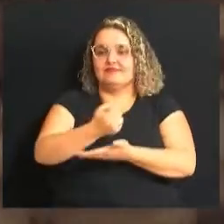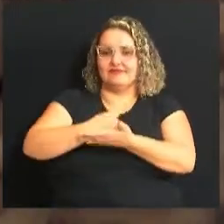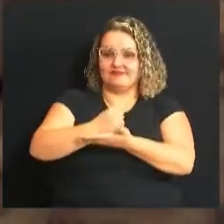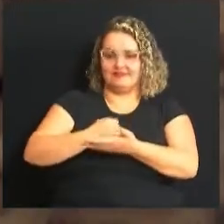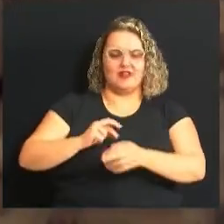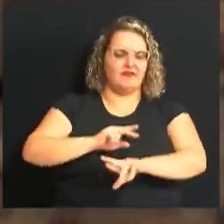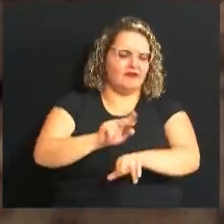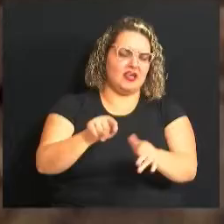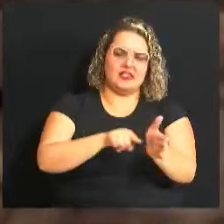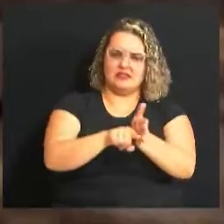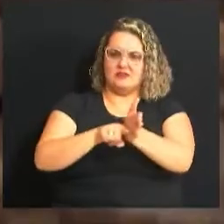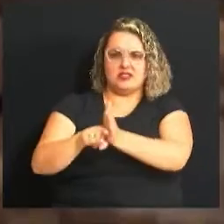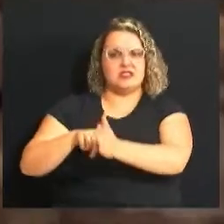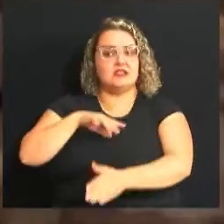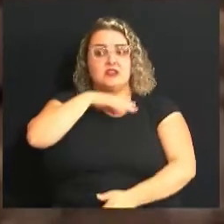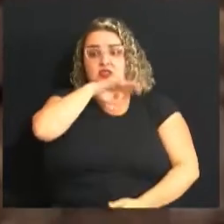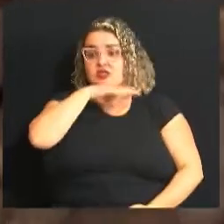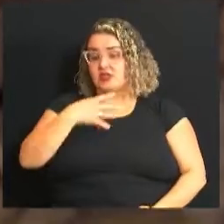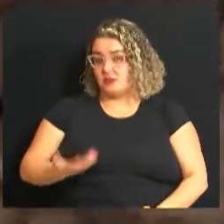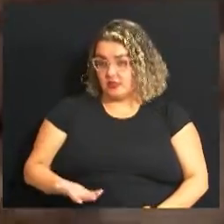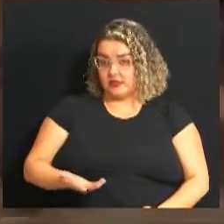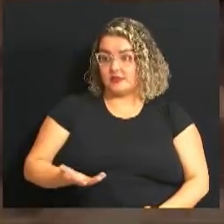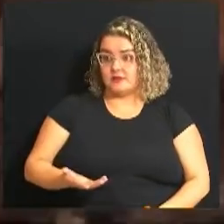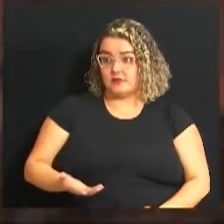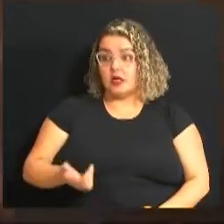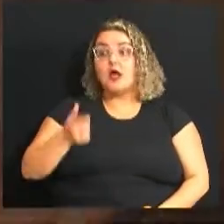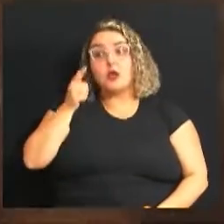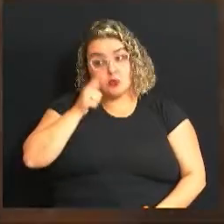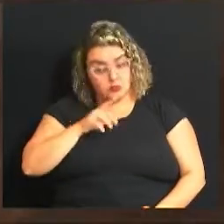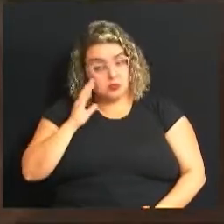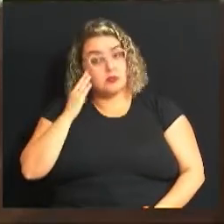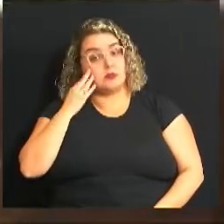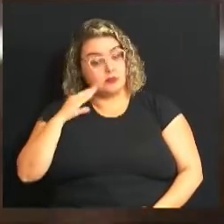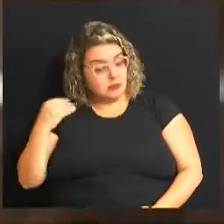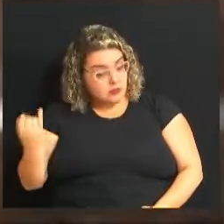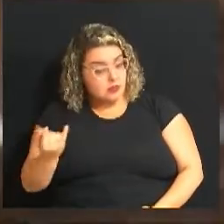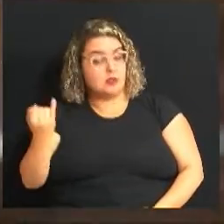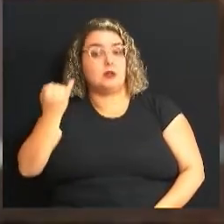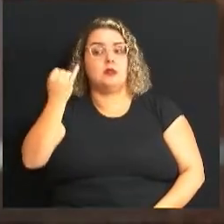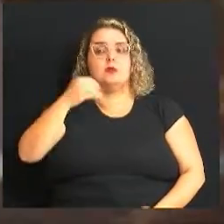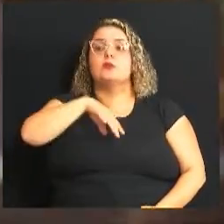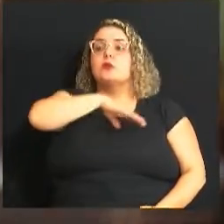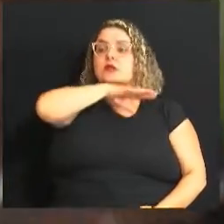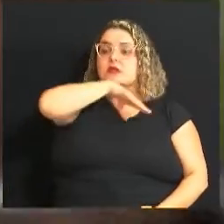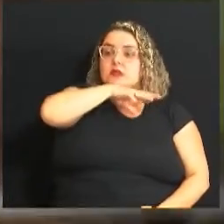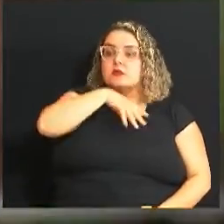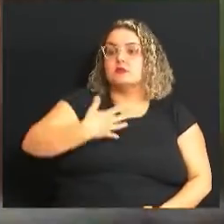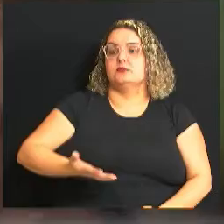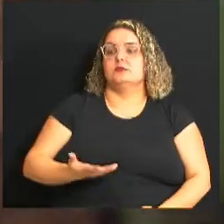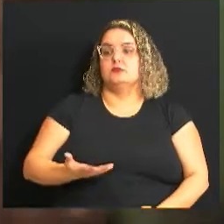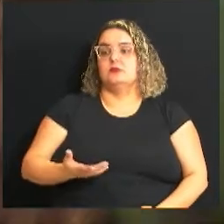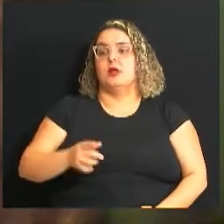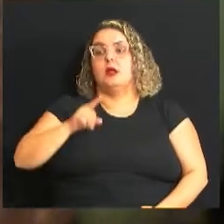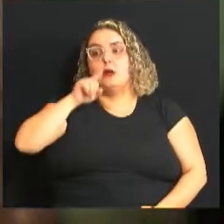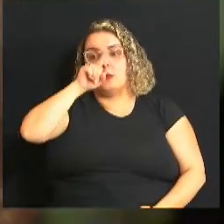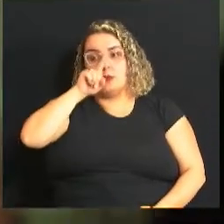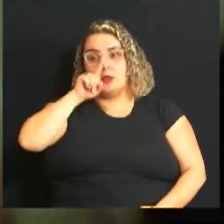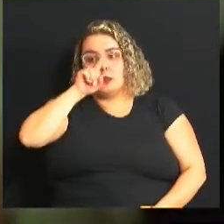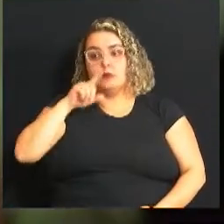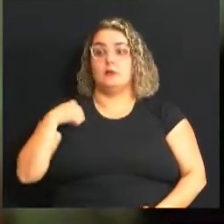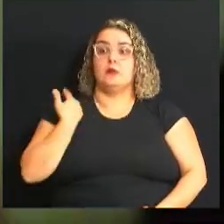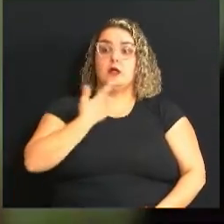Então, só aí a gente consegue entender a importância desses animais, mesmo sendo perigosos, para nós, seres